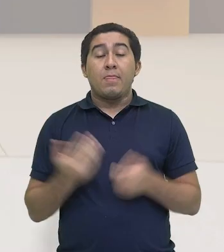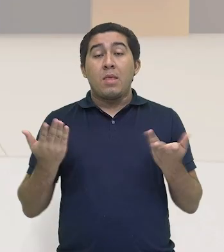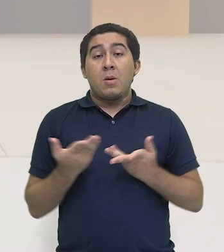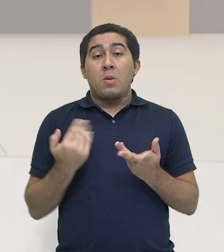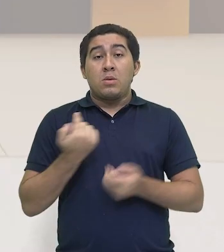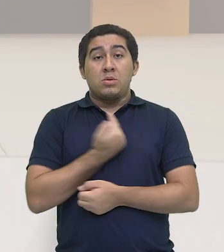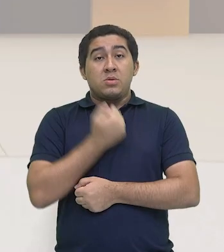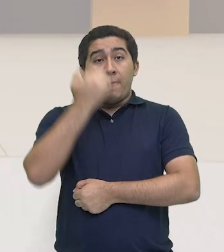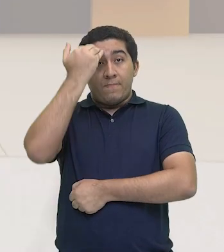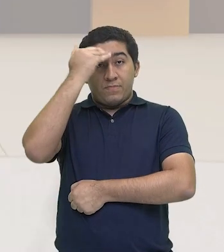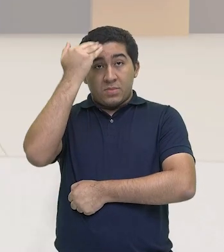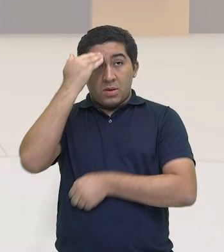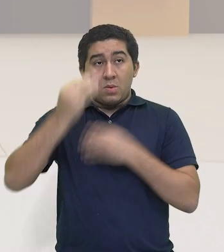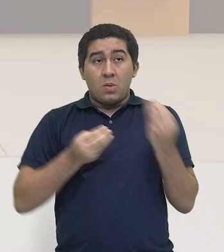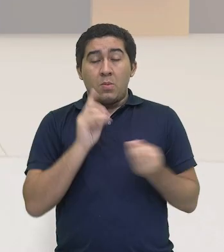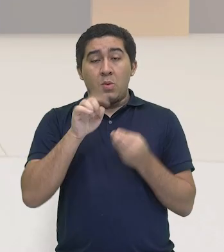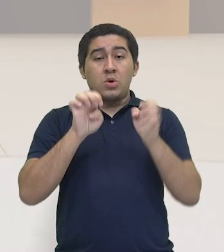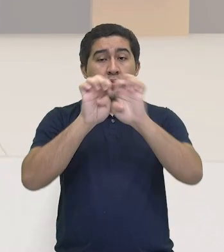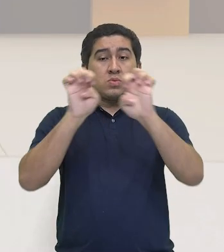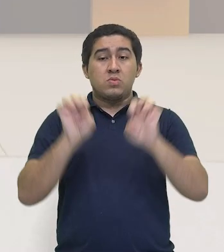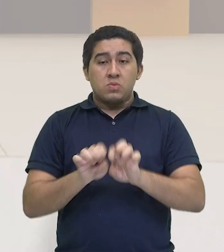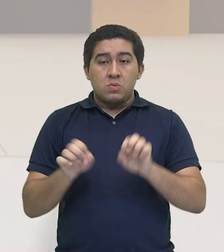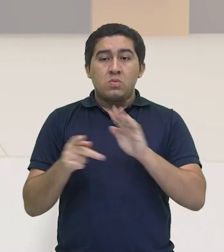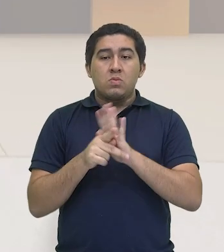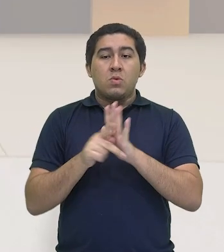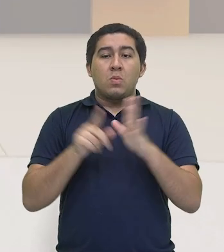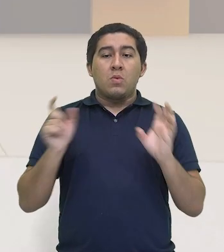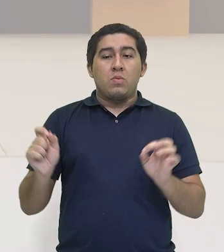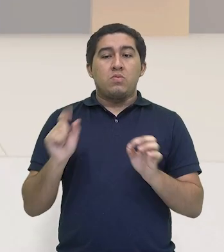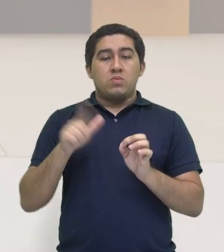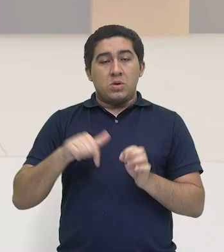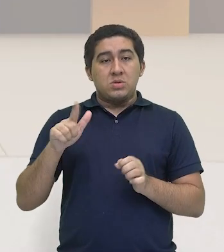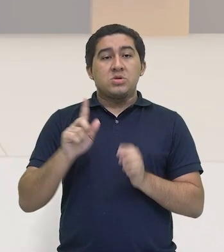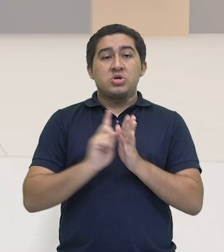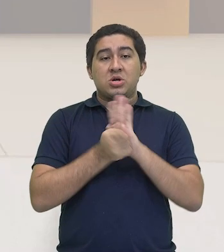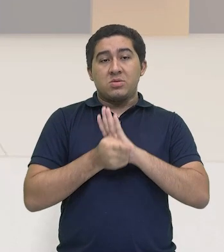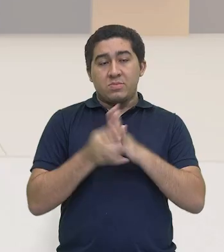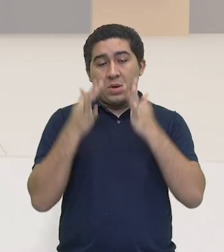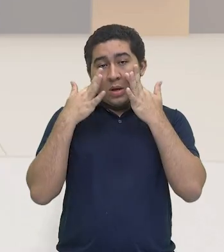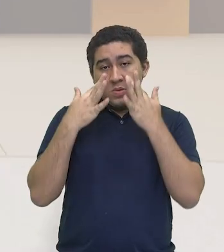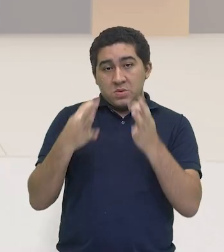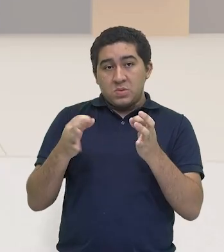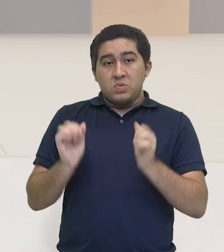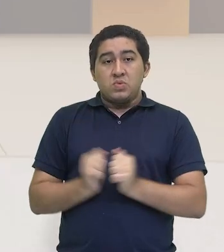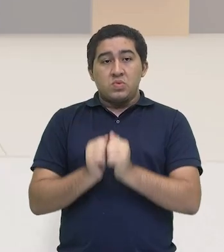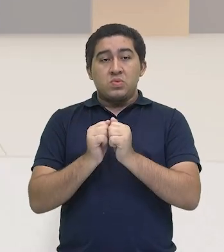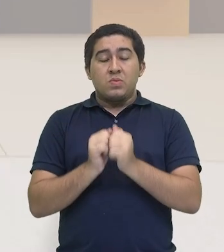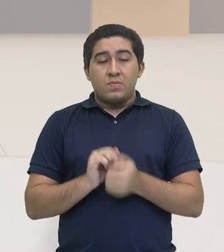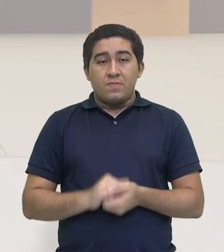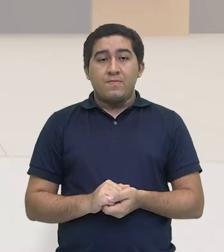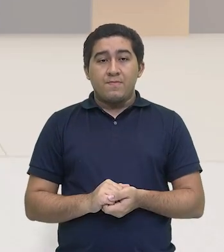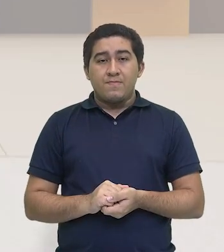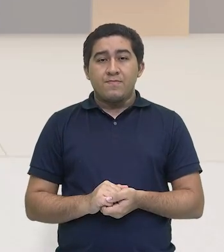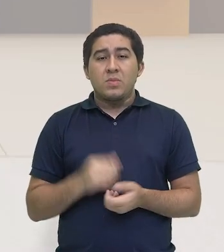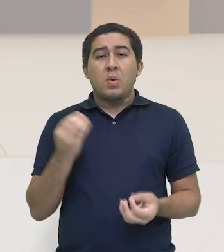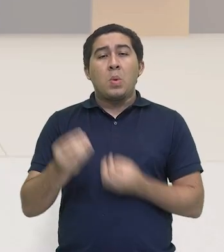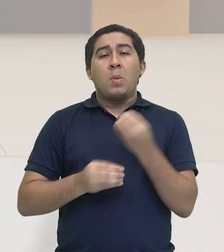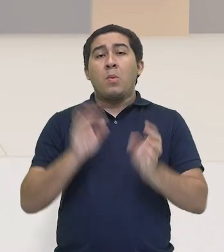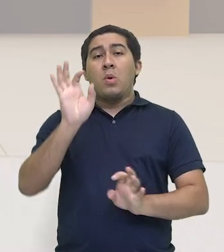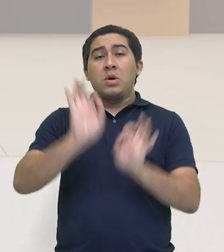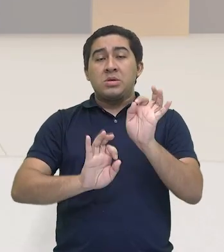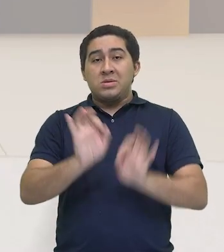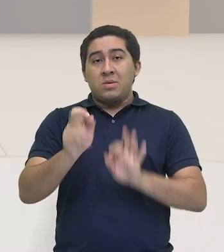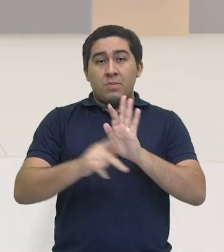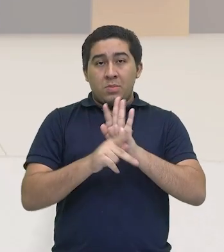nós entendermos como funciona a estrutura do documentário, eu quero que vocês acompanhem conosco aqui. Como que se monta um